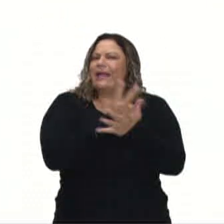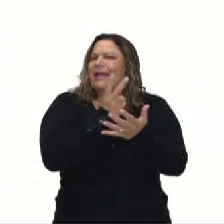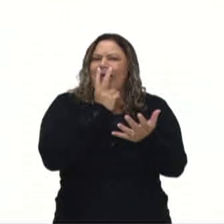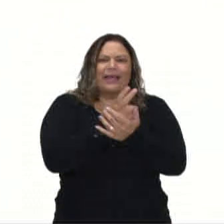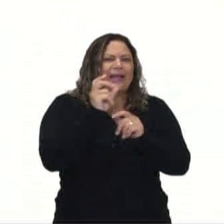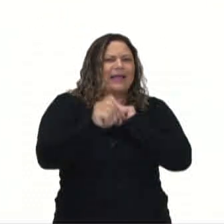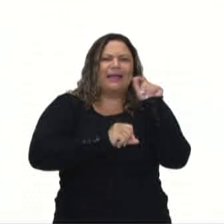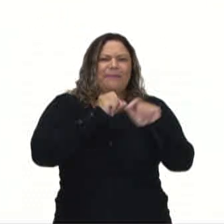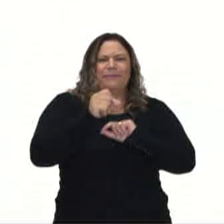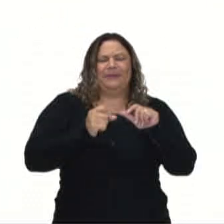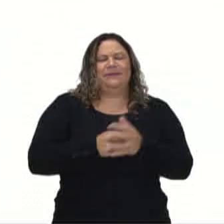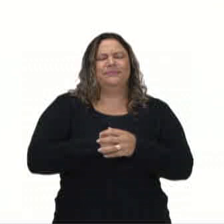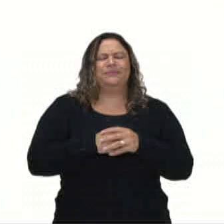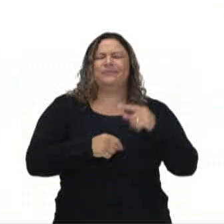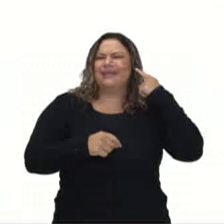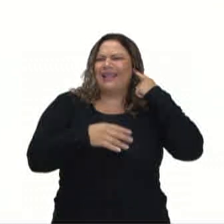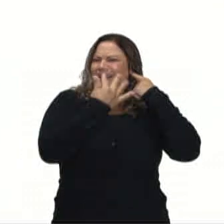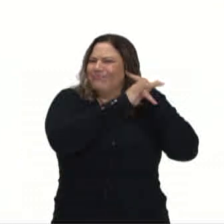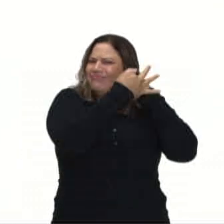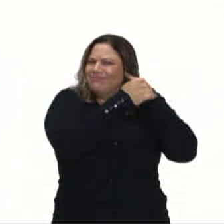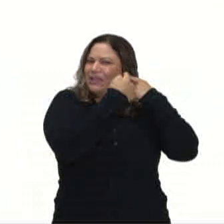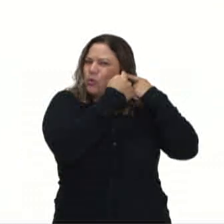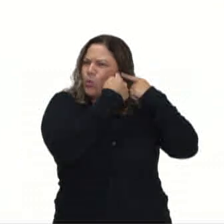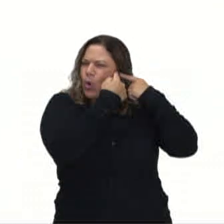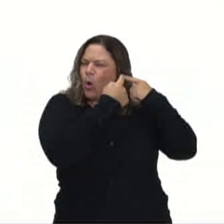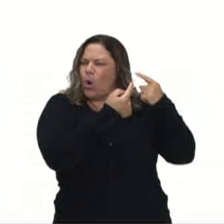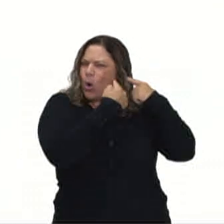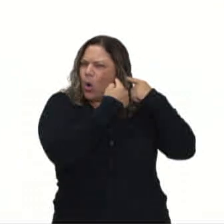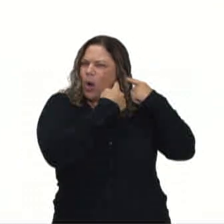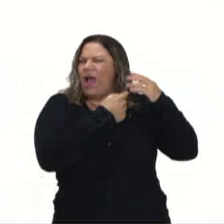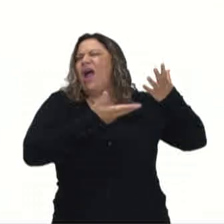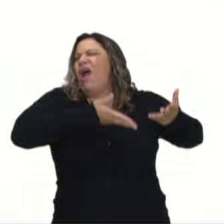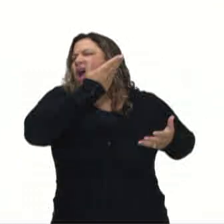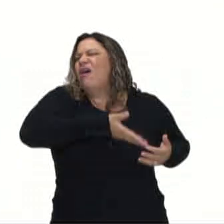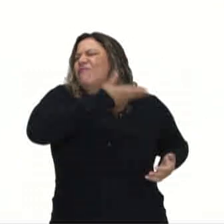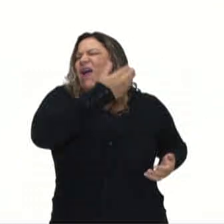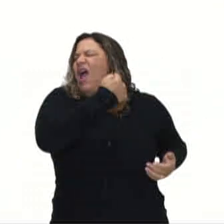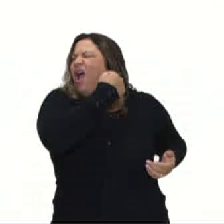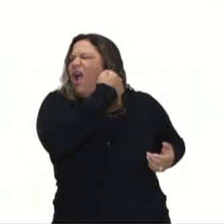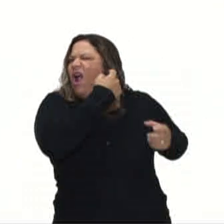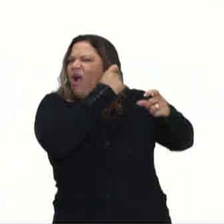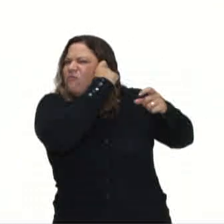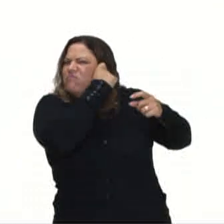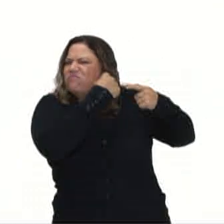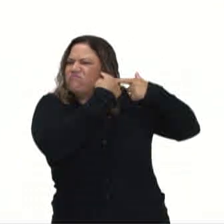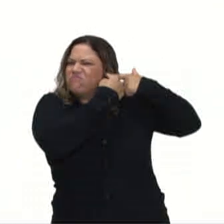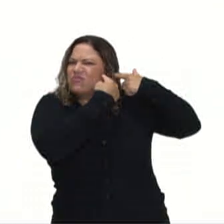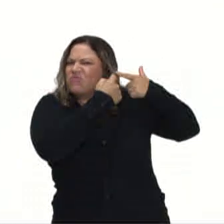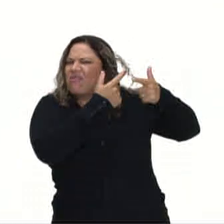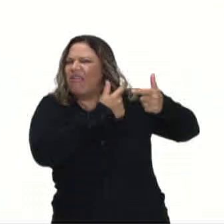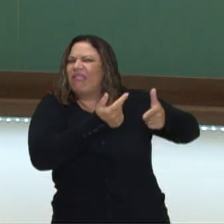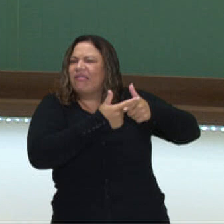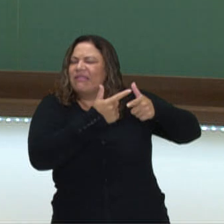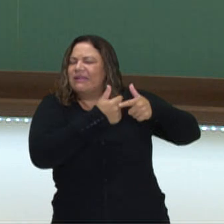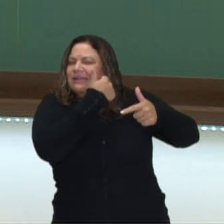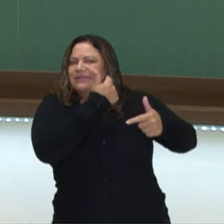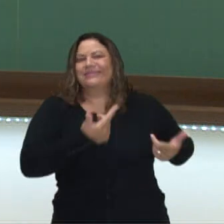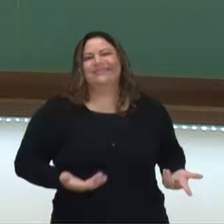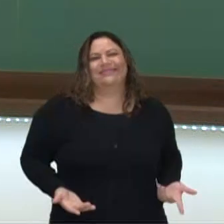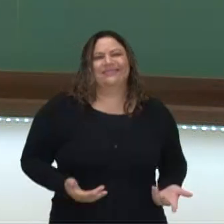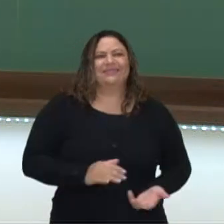será inflamação no ouvido. Fale mais alto que estou com um carcará desgraçado no ouvido esquerdo.